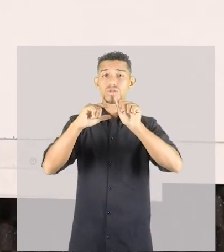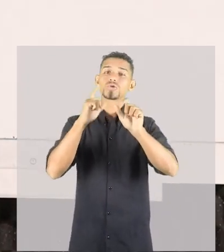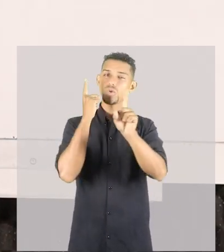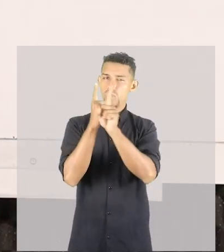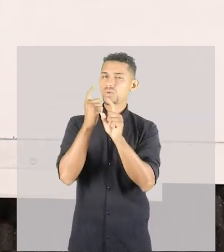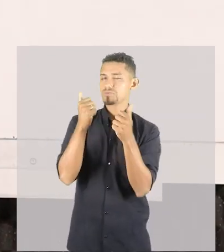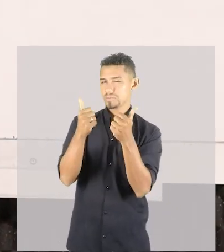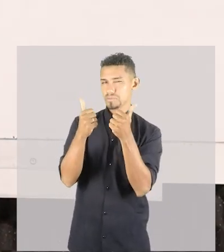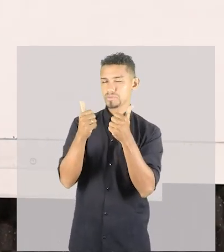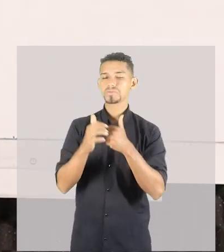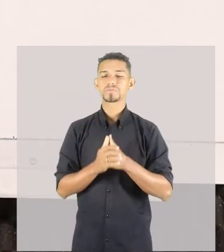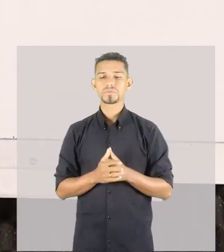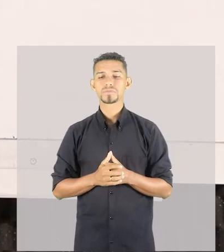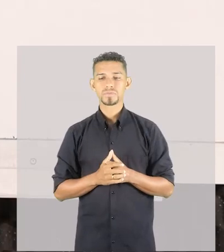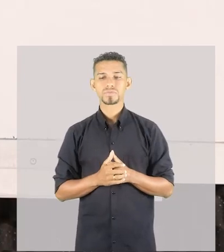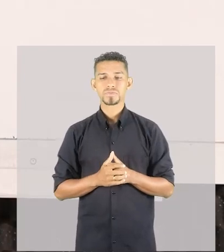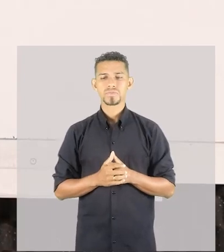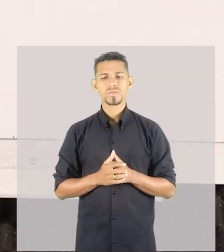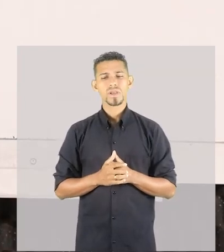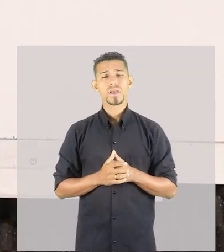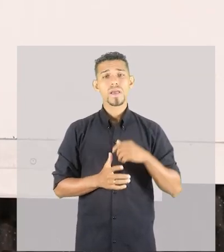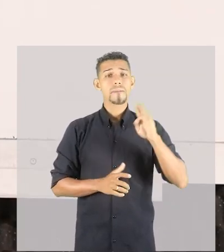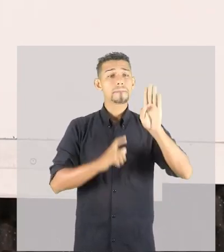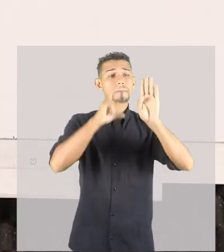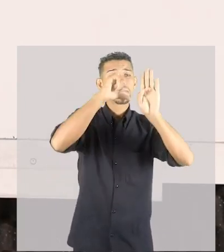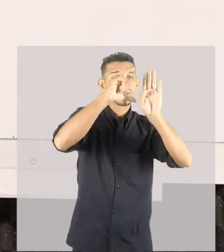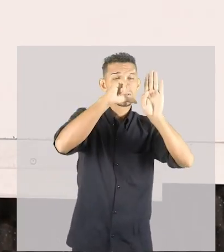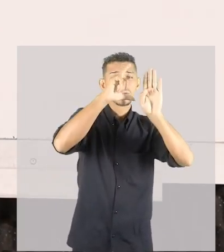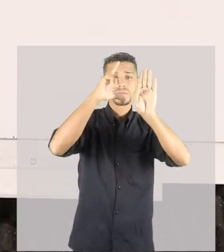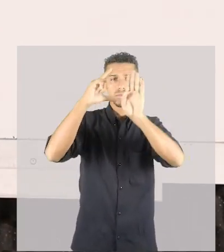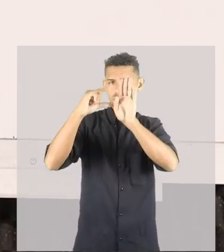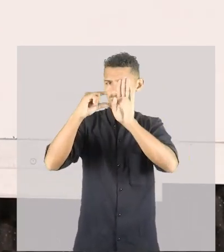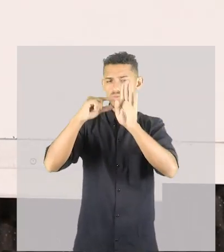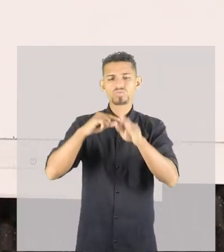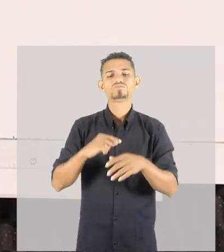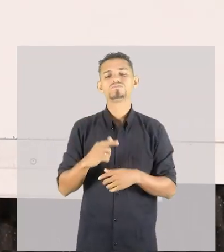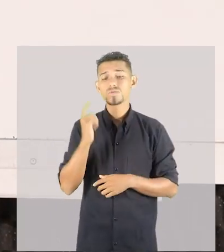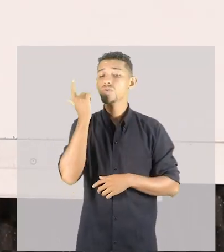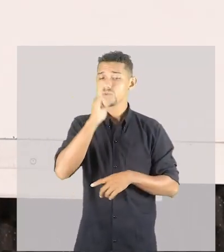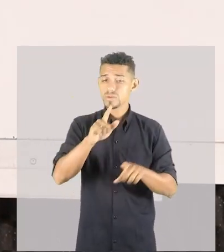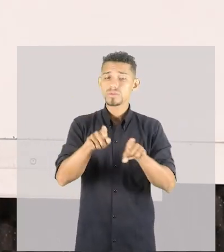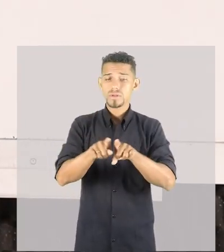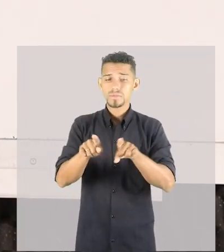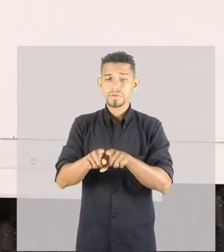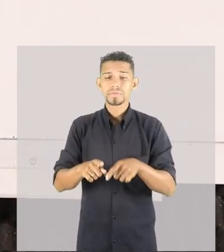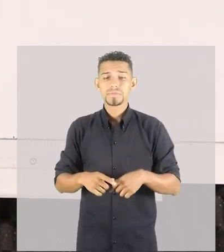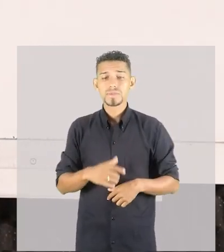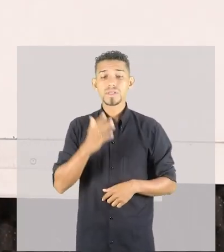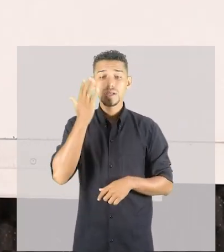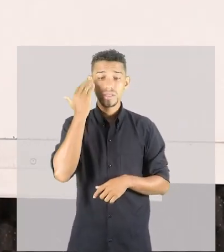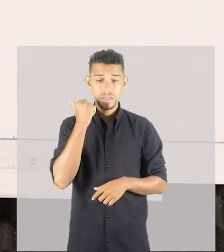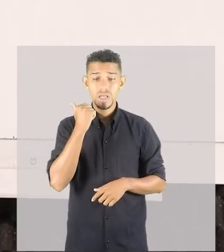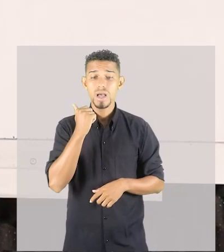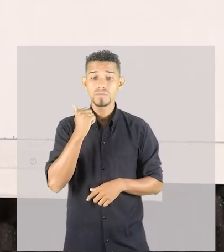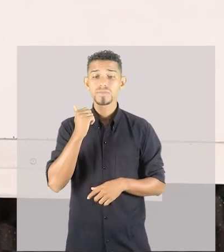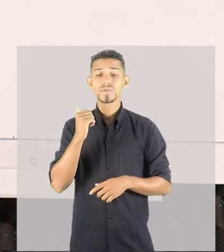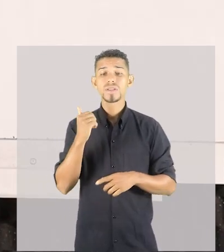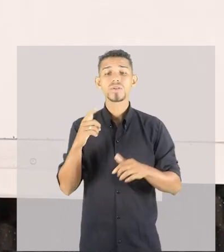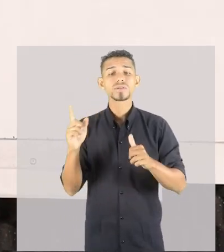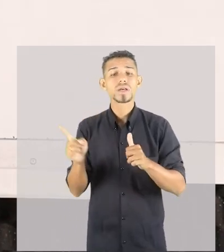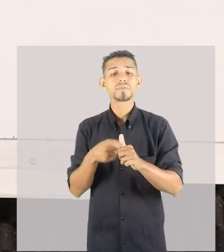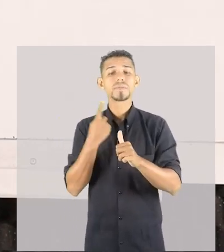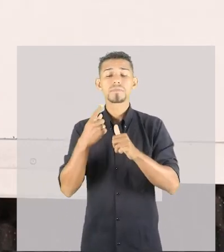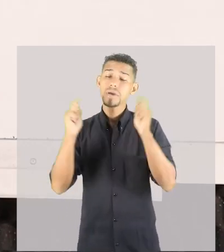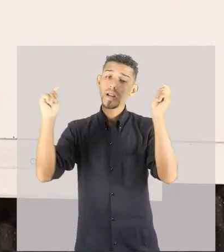lá? Conseguimos, né, Raíssa? E bezão, bezinho? Conseguimos também. Então a gente já sabe qual é a nossa